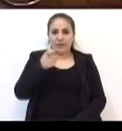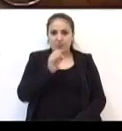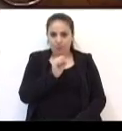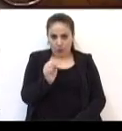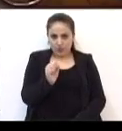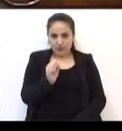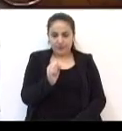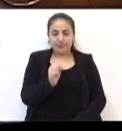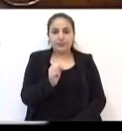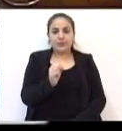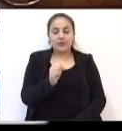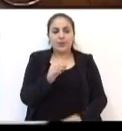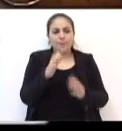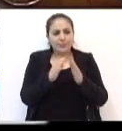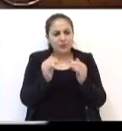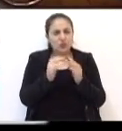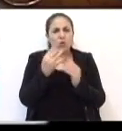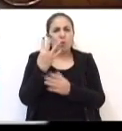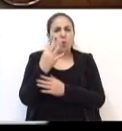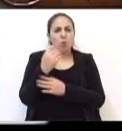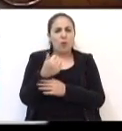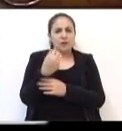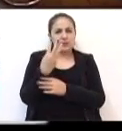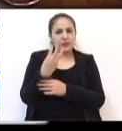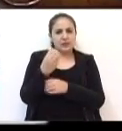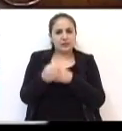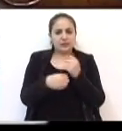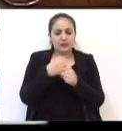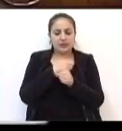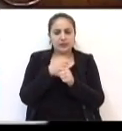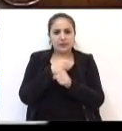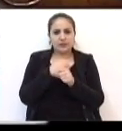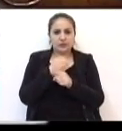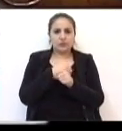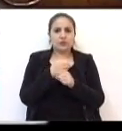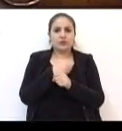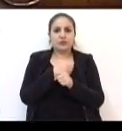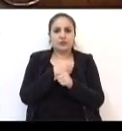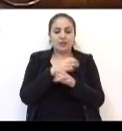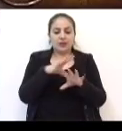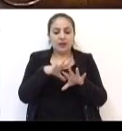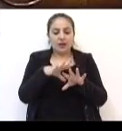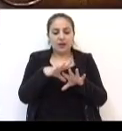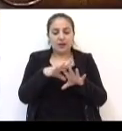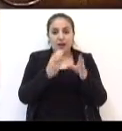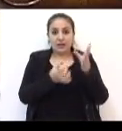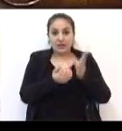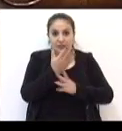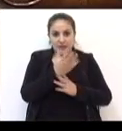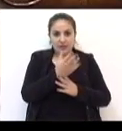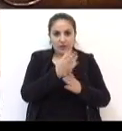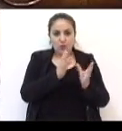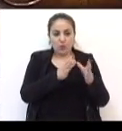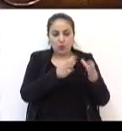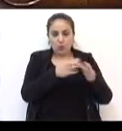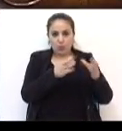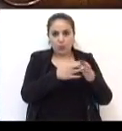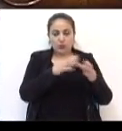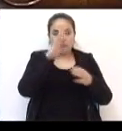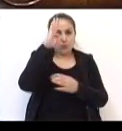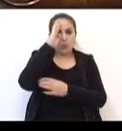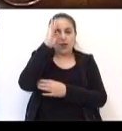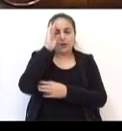há praticamente quase 3 anos a formalização de um corpo de servidores para a Guarda